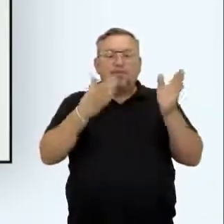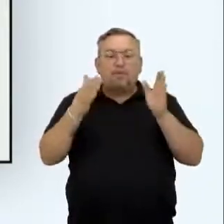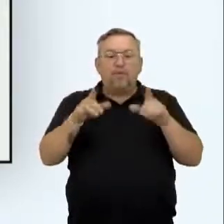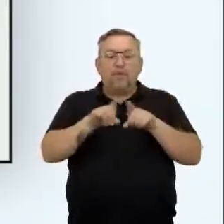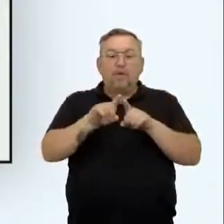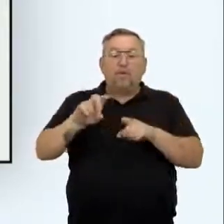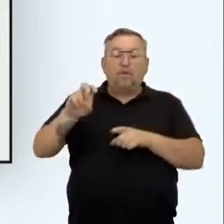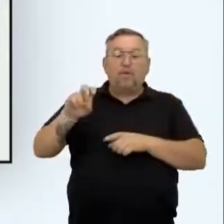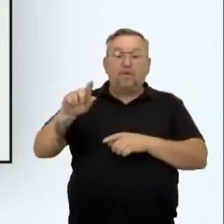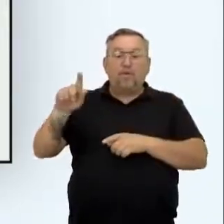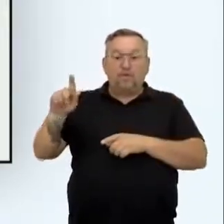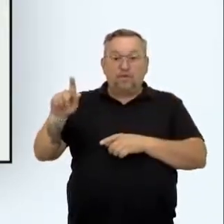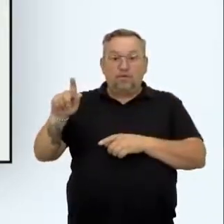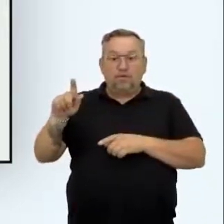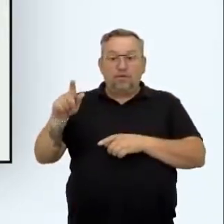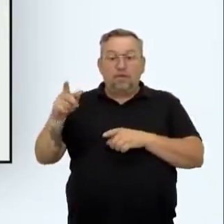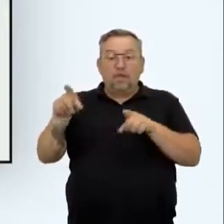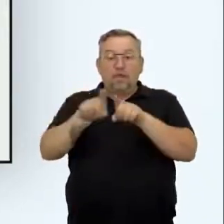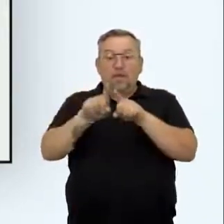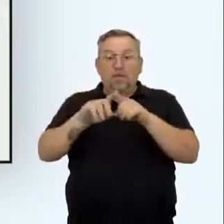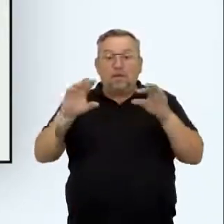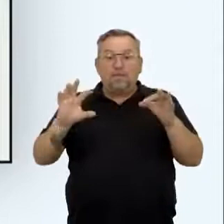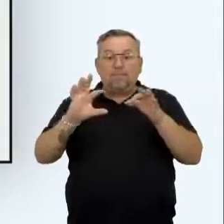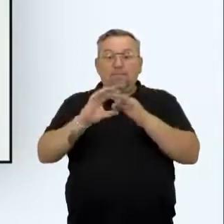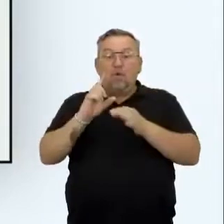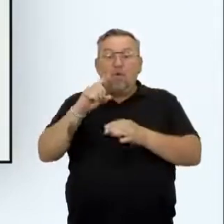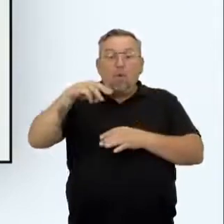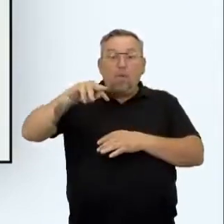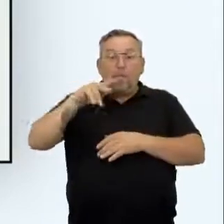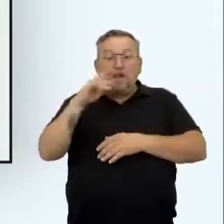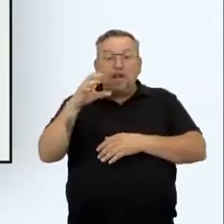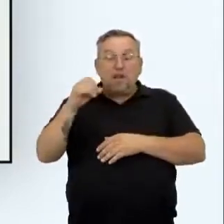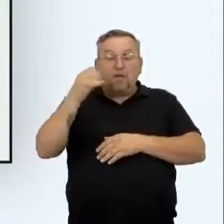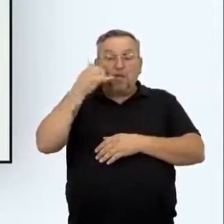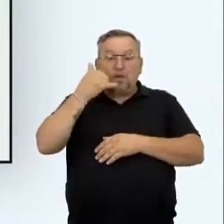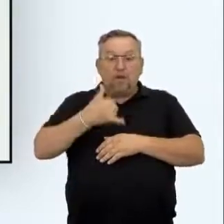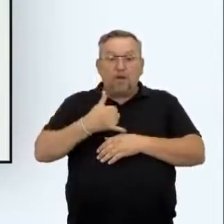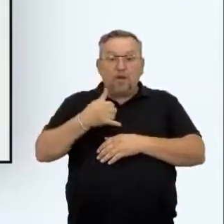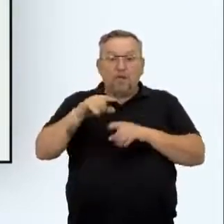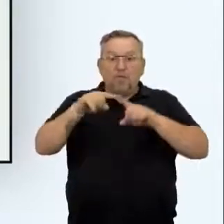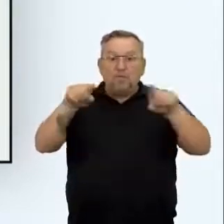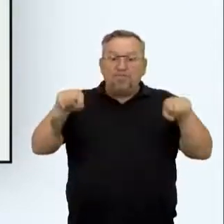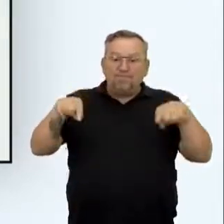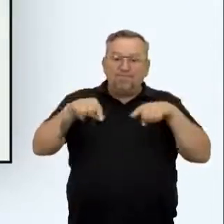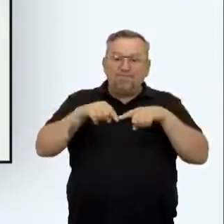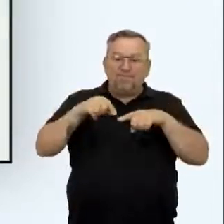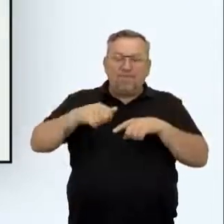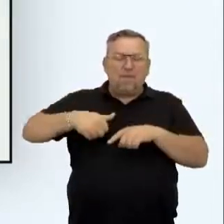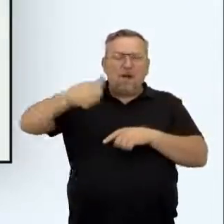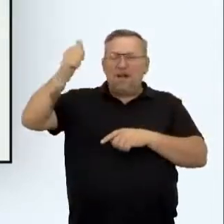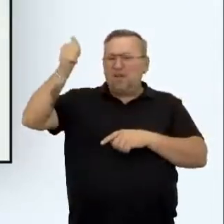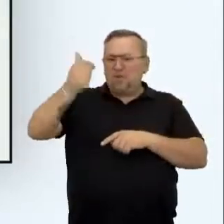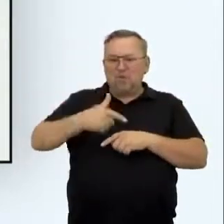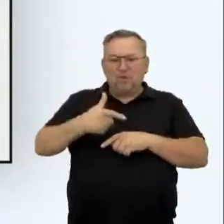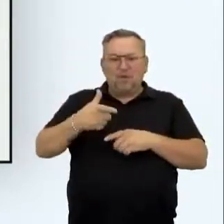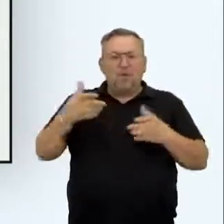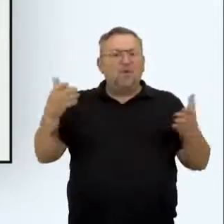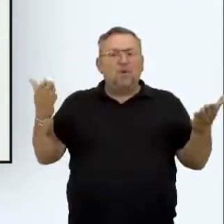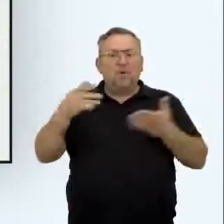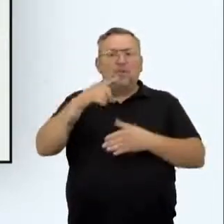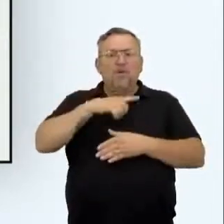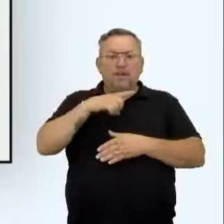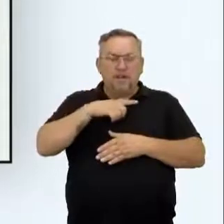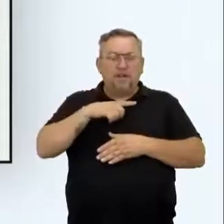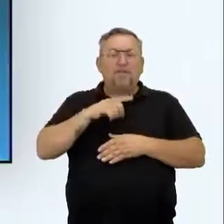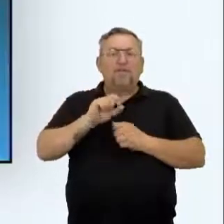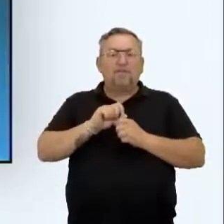5G possibilitam a conexão de até 1 milhão de dispositivos por quilômetro quadrado. Isso é bem mais do que os atuais 100 mil dispositivos possibilitados